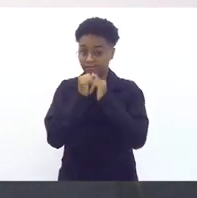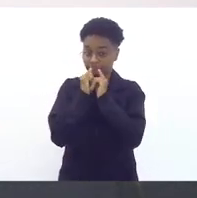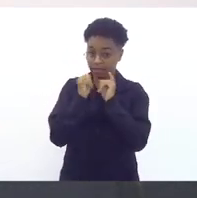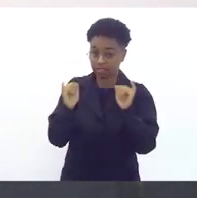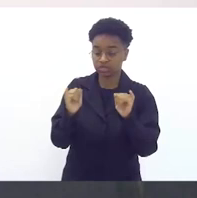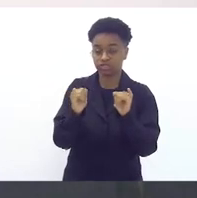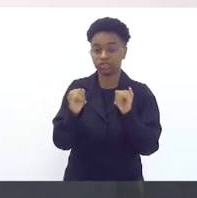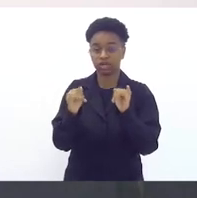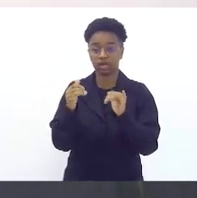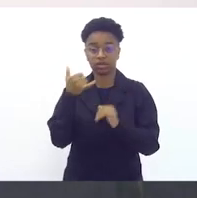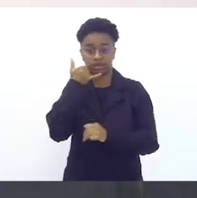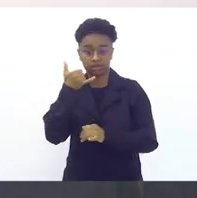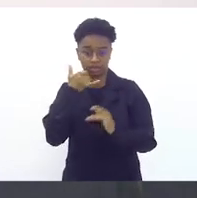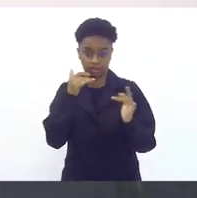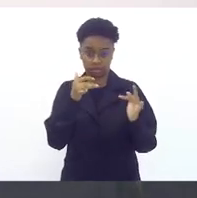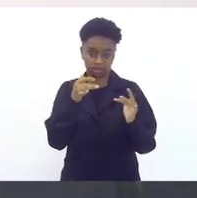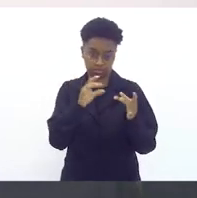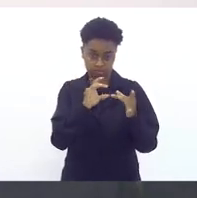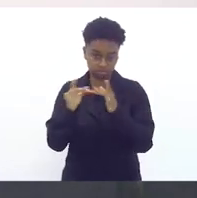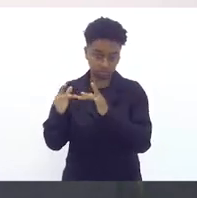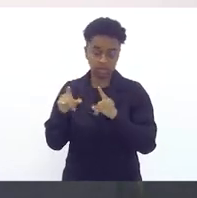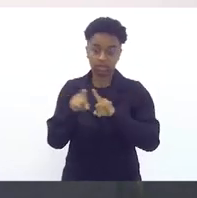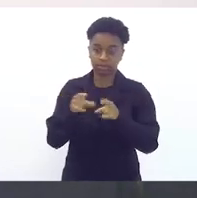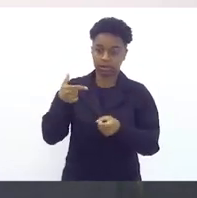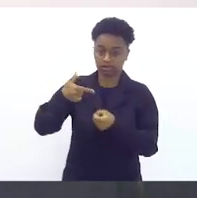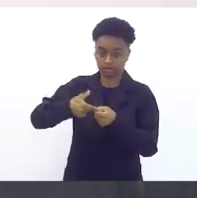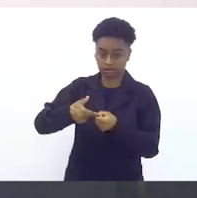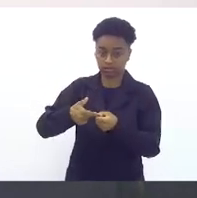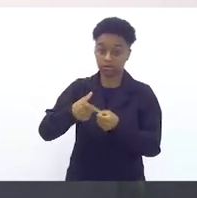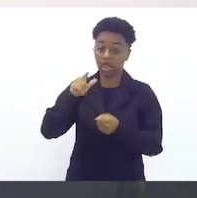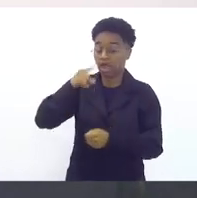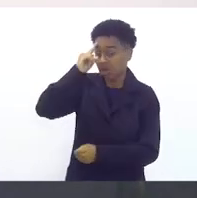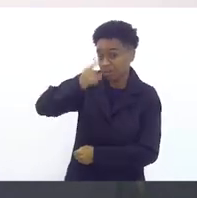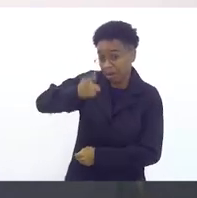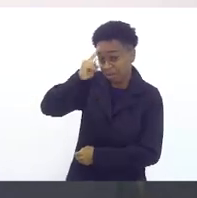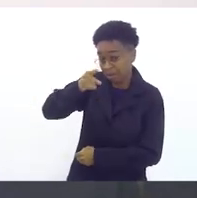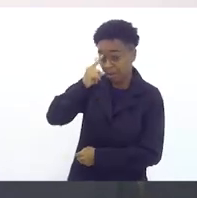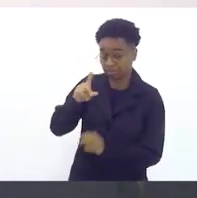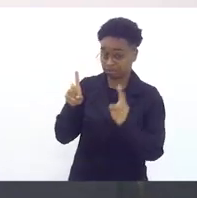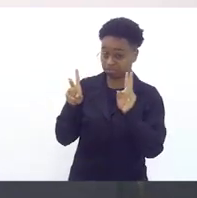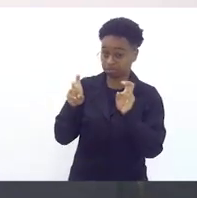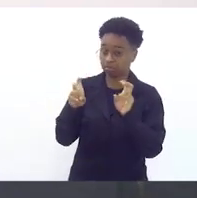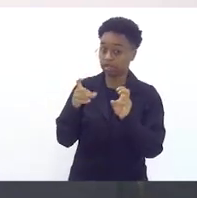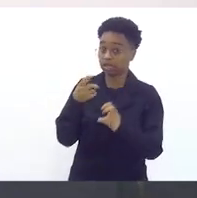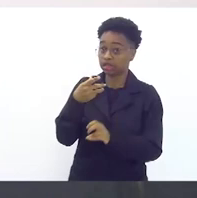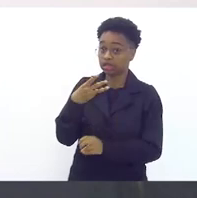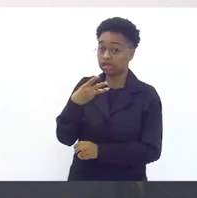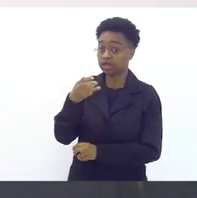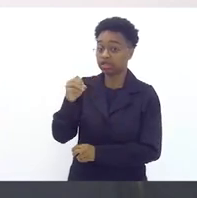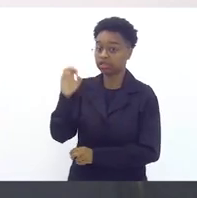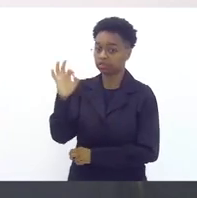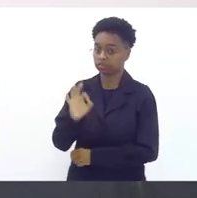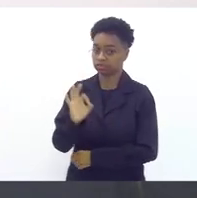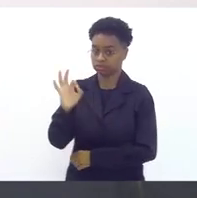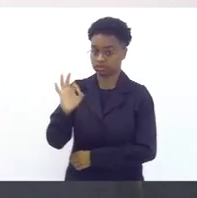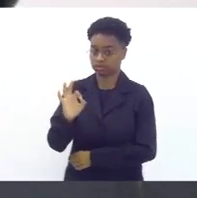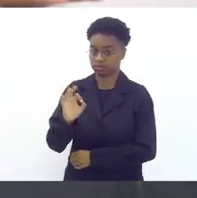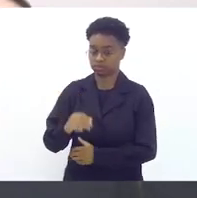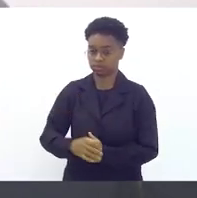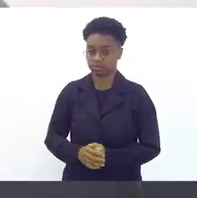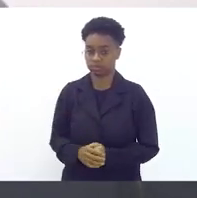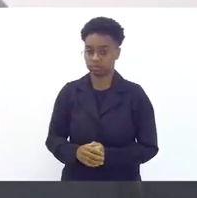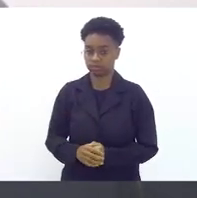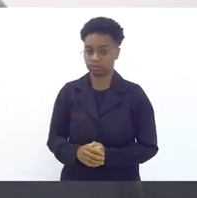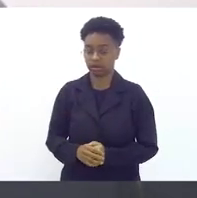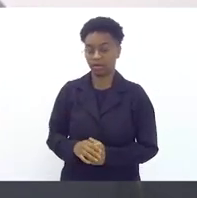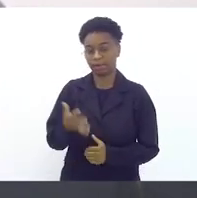telecomunicações e combustíveis, que eram na ordem, para falar em números de redondo, de 30 pontos percentuais e